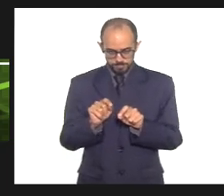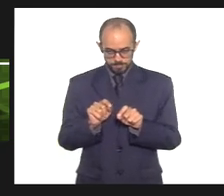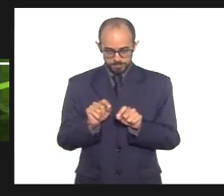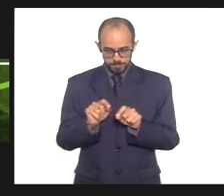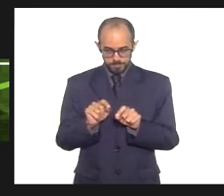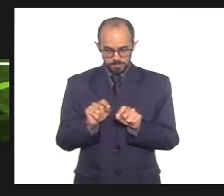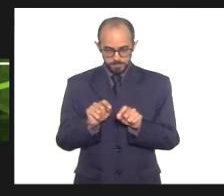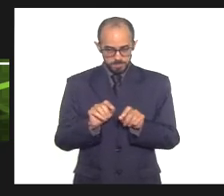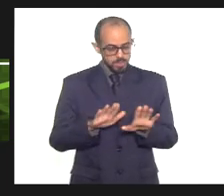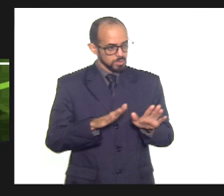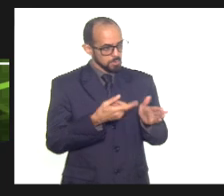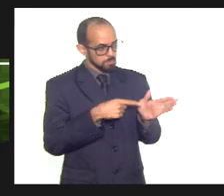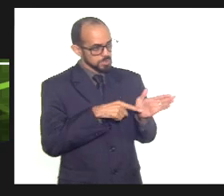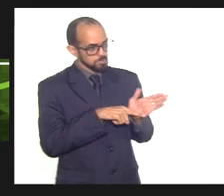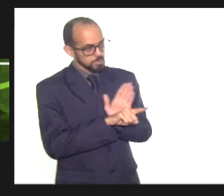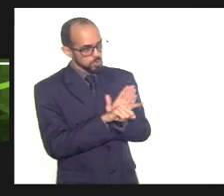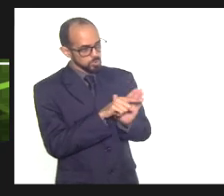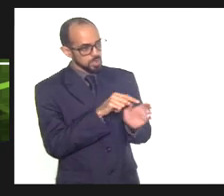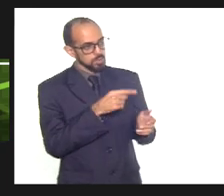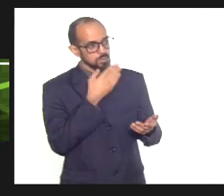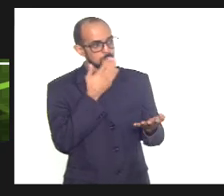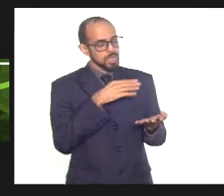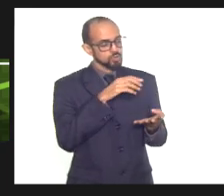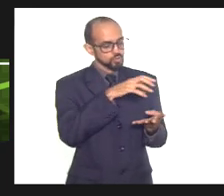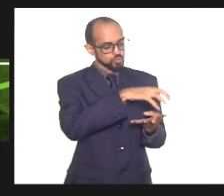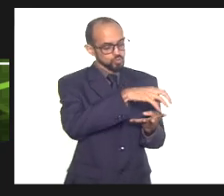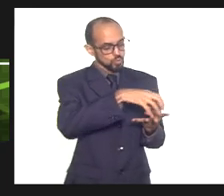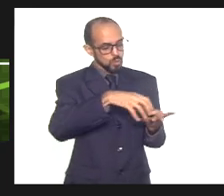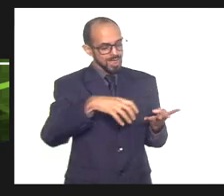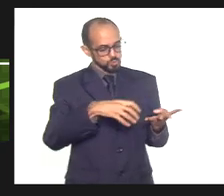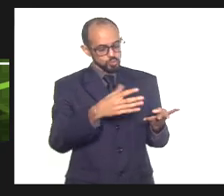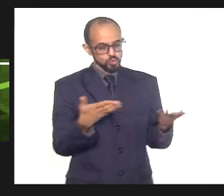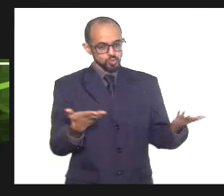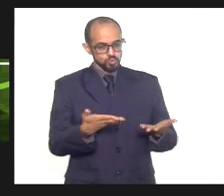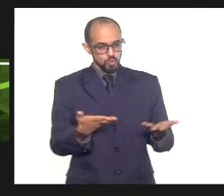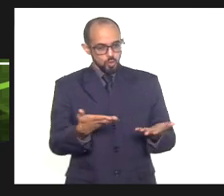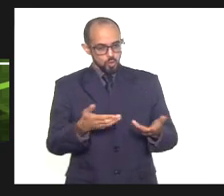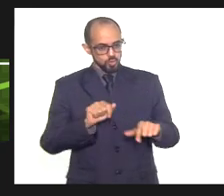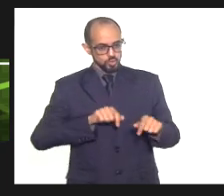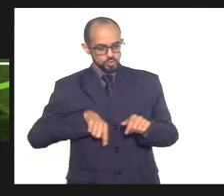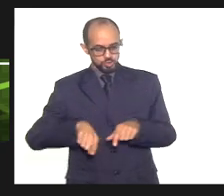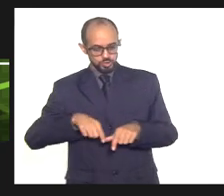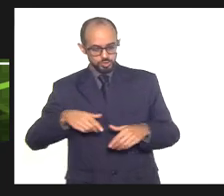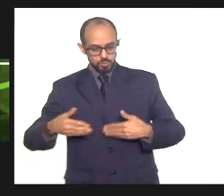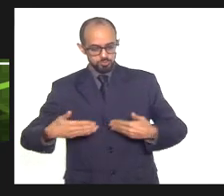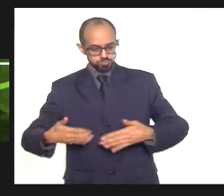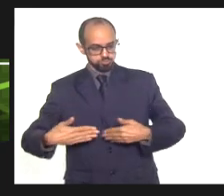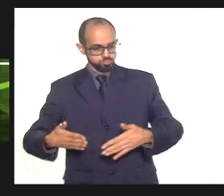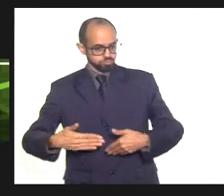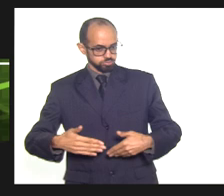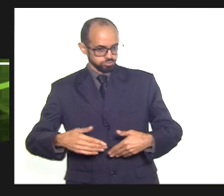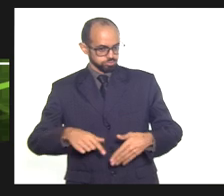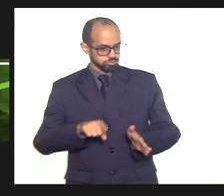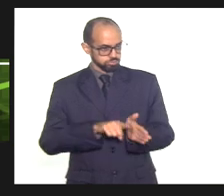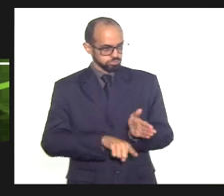Quatro campos, blocos que estão em exploração no momento que for haver o abatimento.